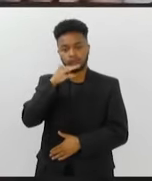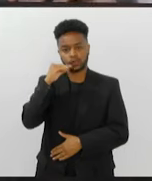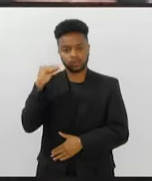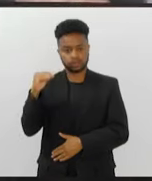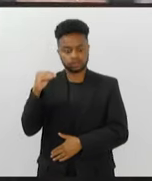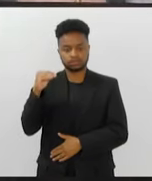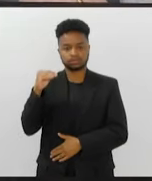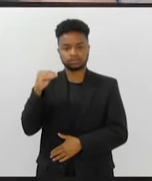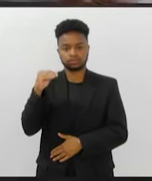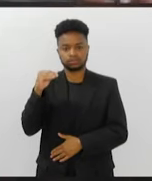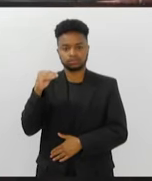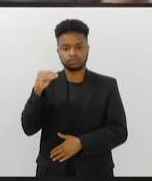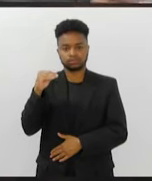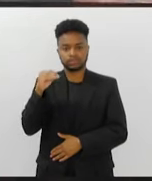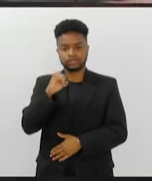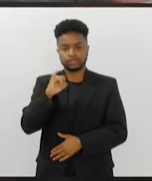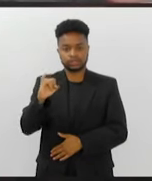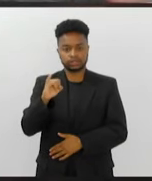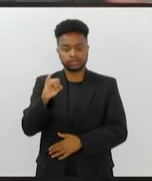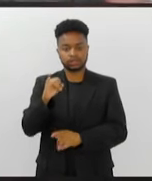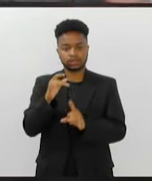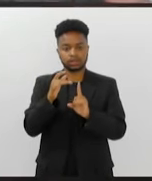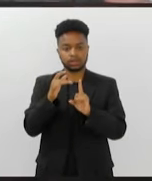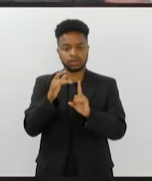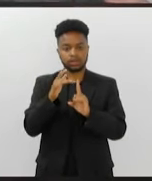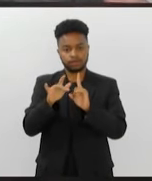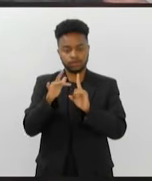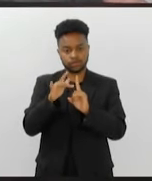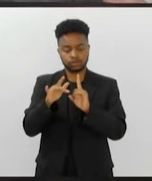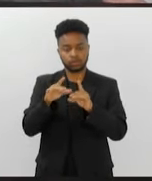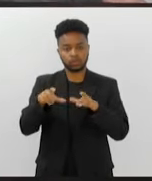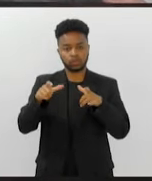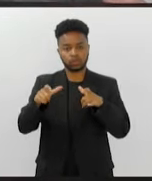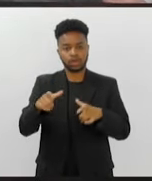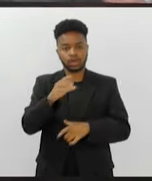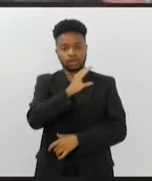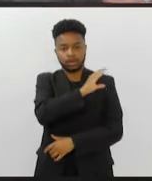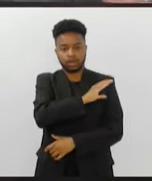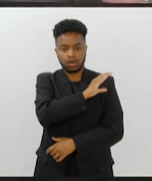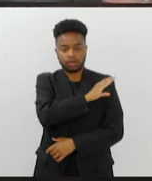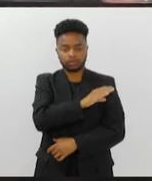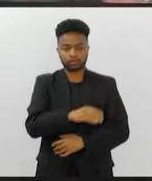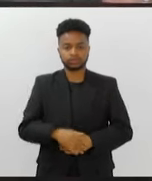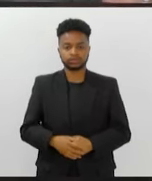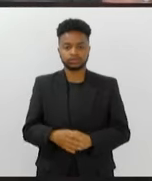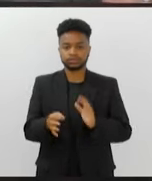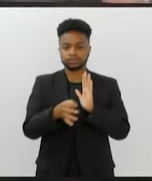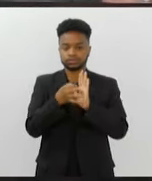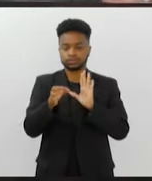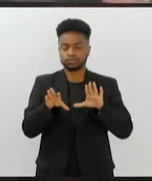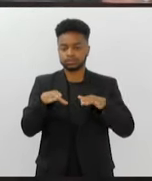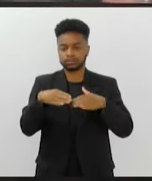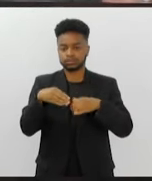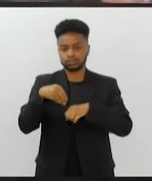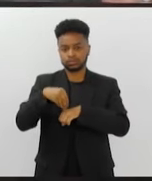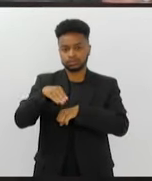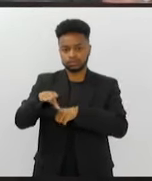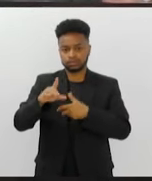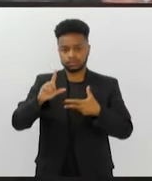Adolescente Vítima, DECAV, no município de Campos dos Goytacazes. Parecer da Comissão de